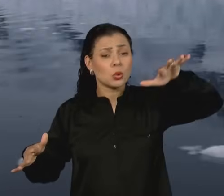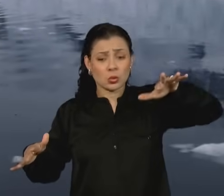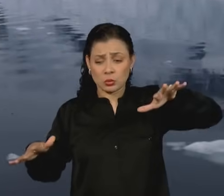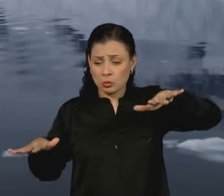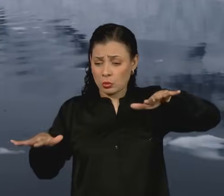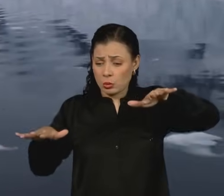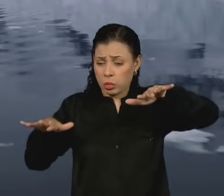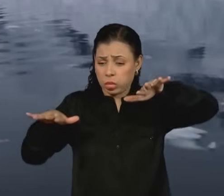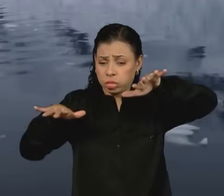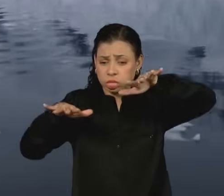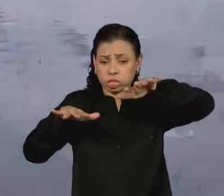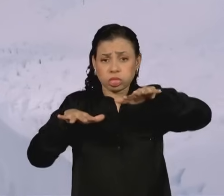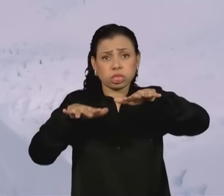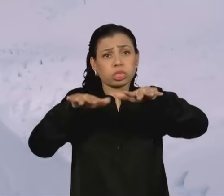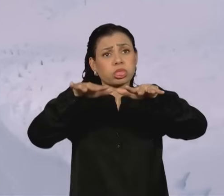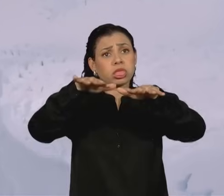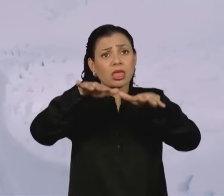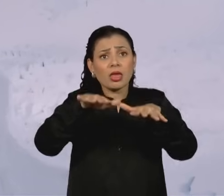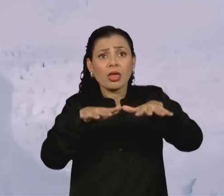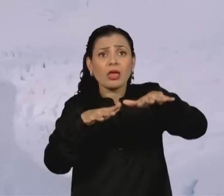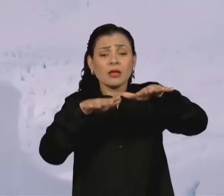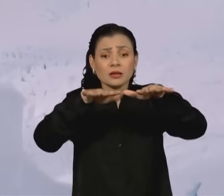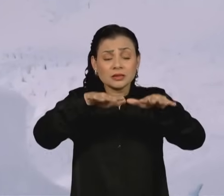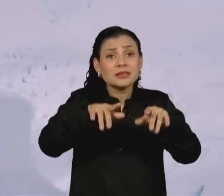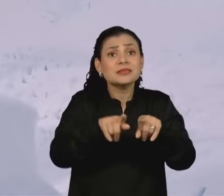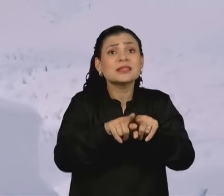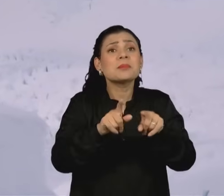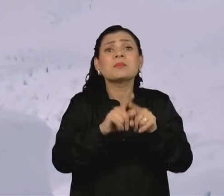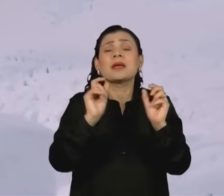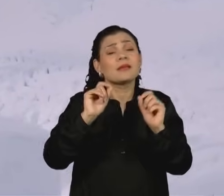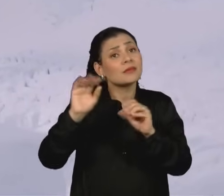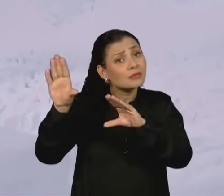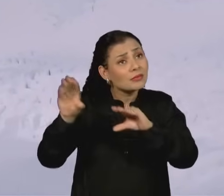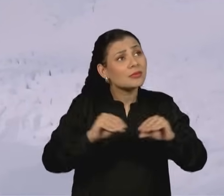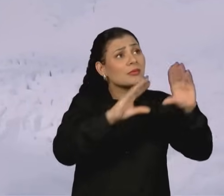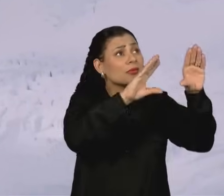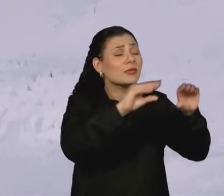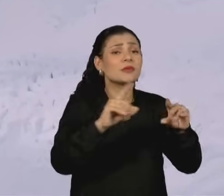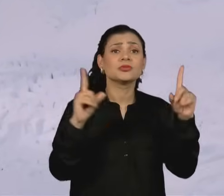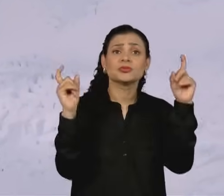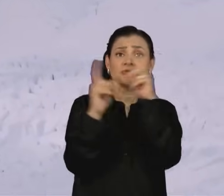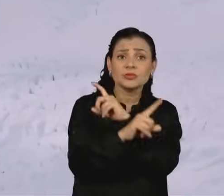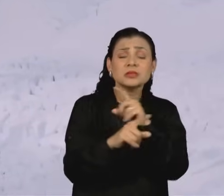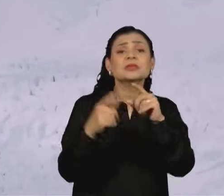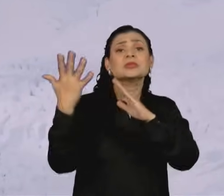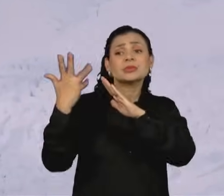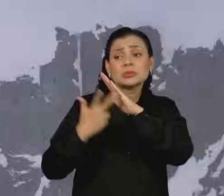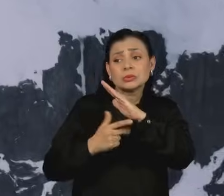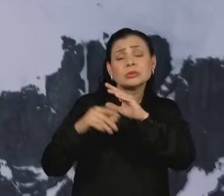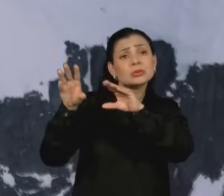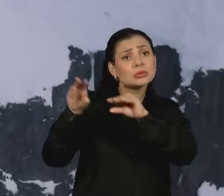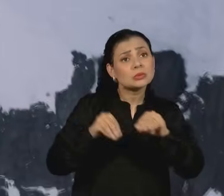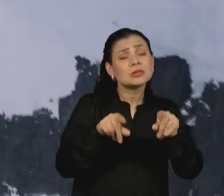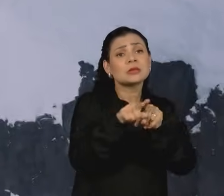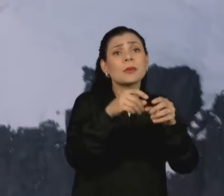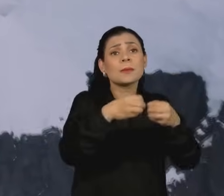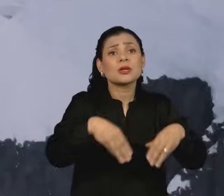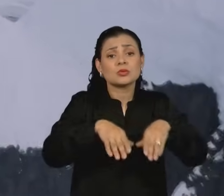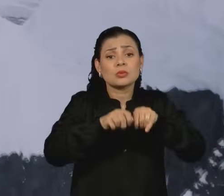costeiras, além de impulsionar as migrações e prejudicar o abastecimento de água em várias